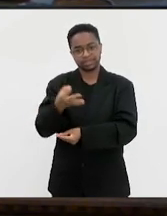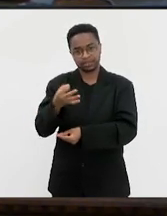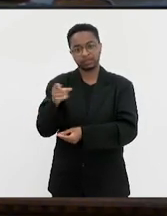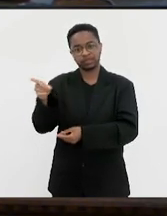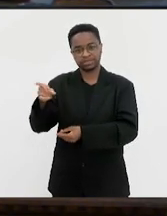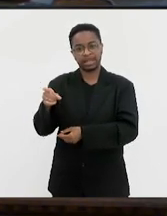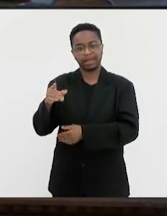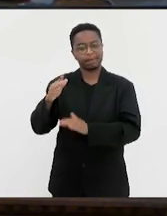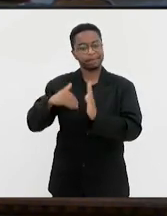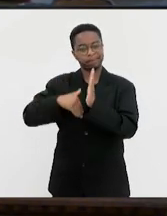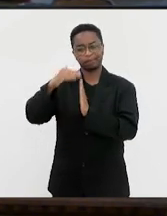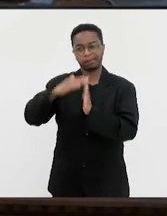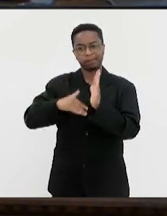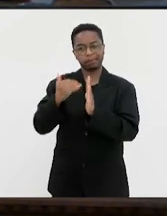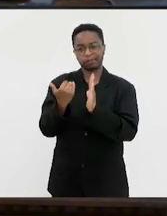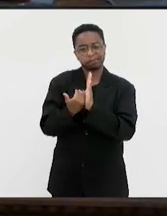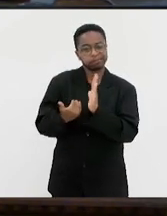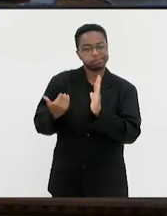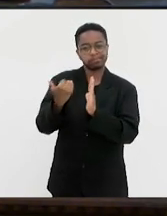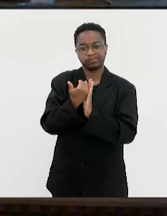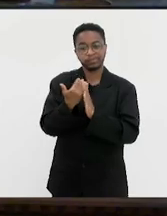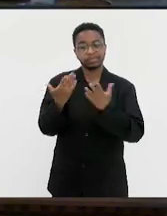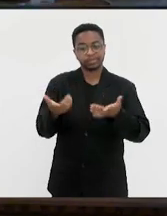obra-prima. Essa medalha